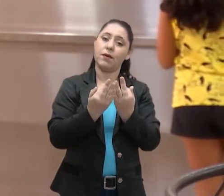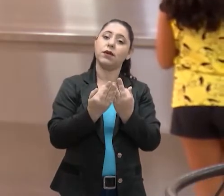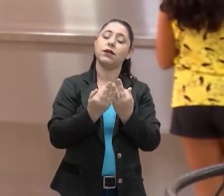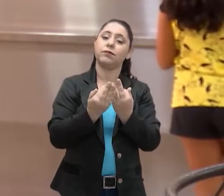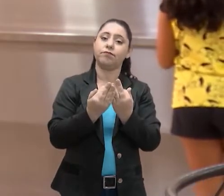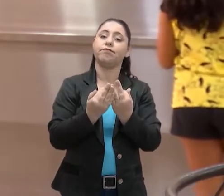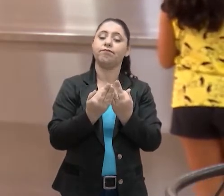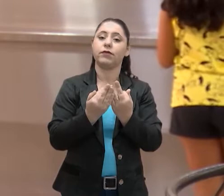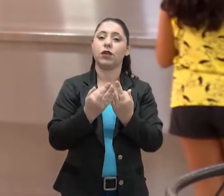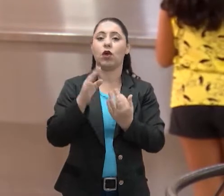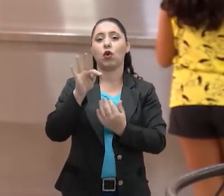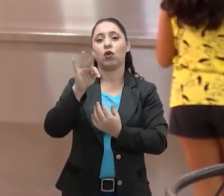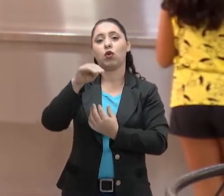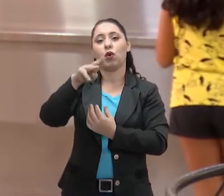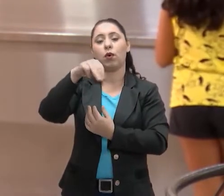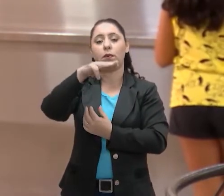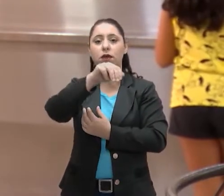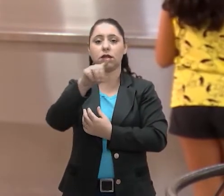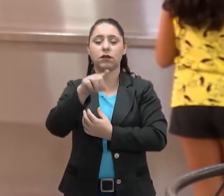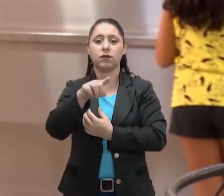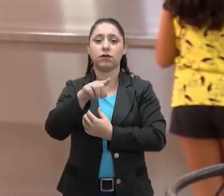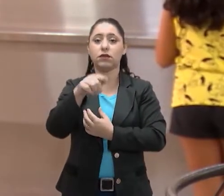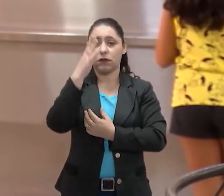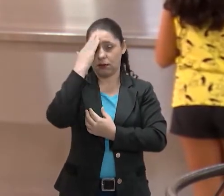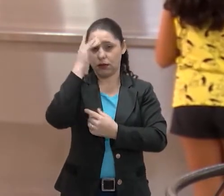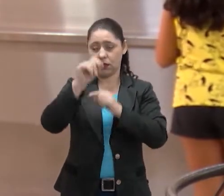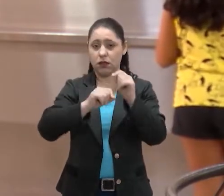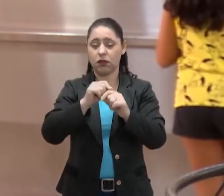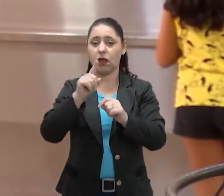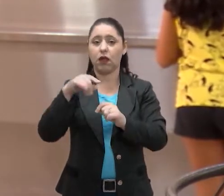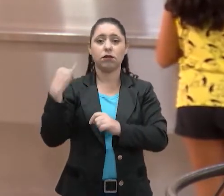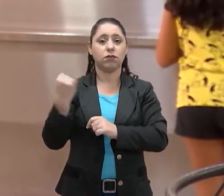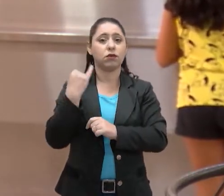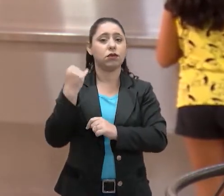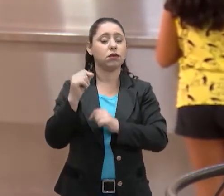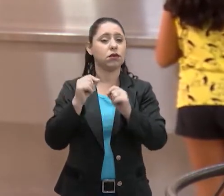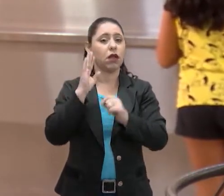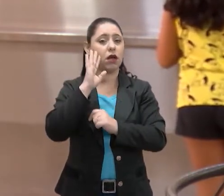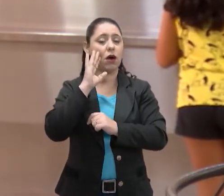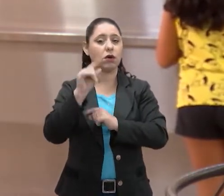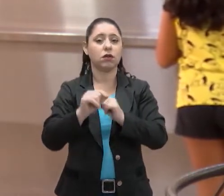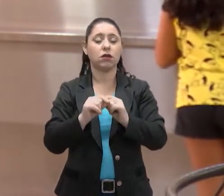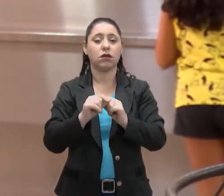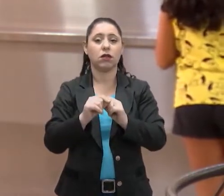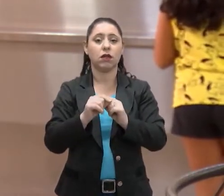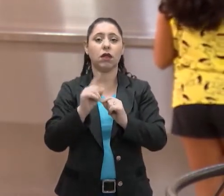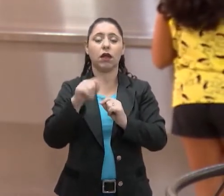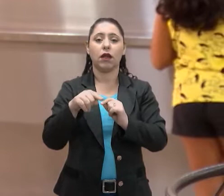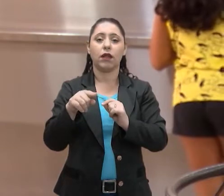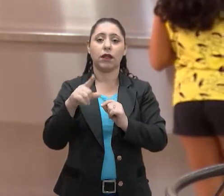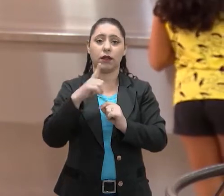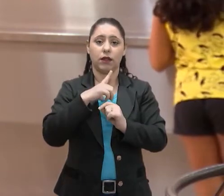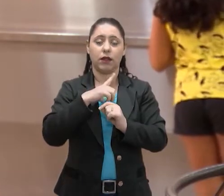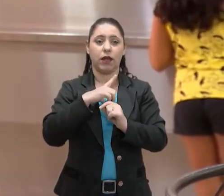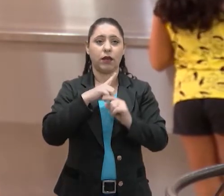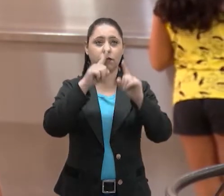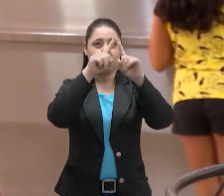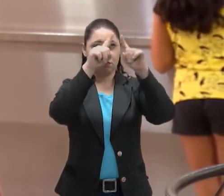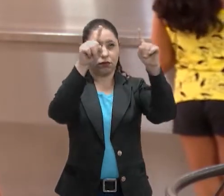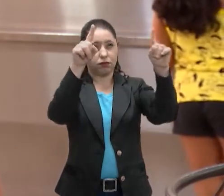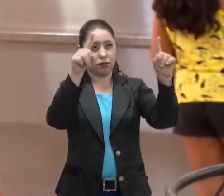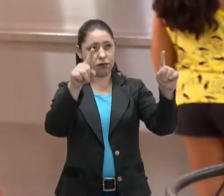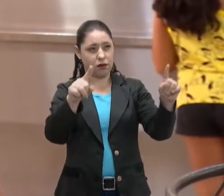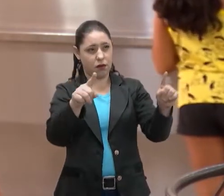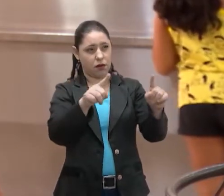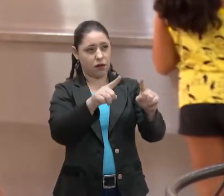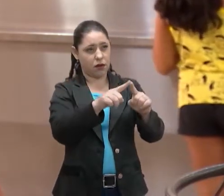família Tomás Lanche, né? Você vai poder saber, por exemplo, que eu falei para você, que eu acho super interessante, que na caricatura que tem aqui do